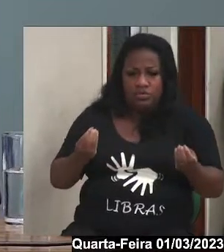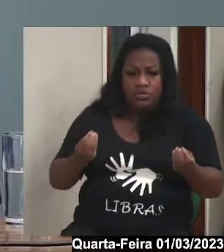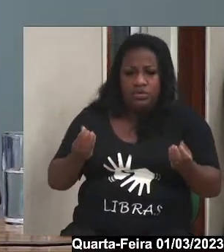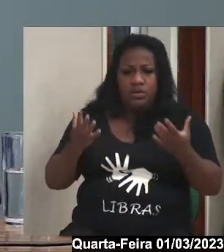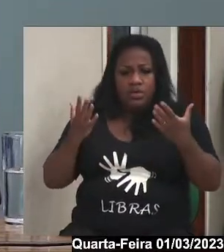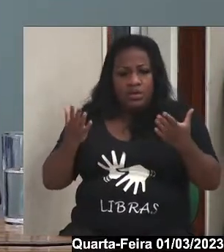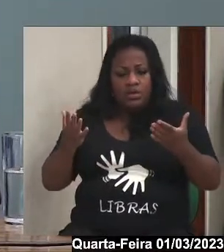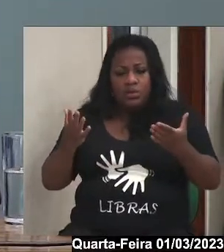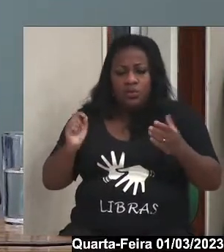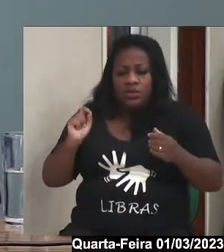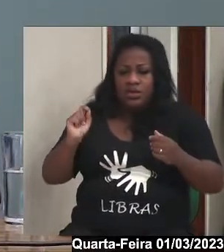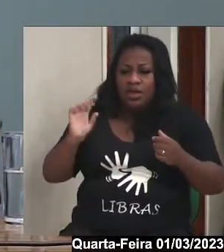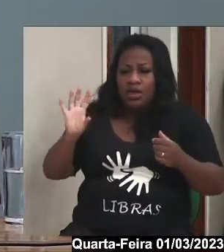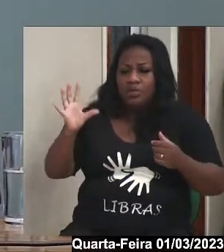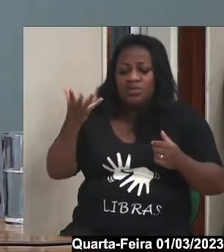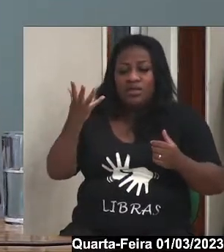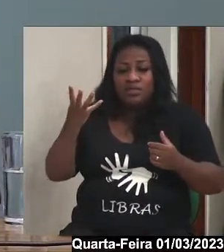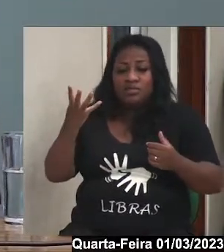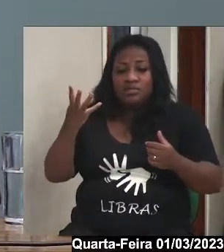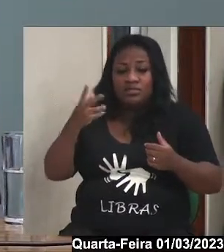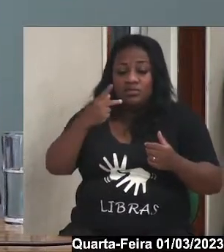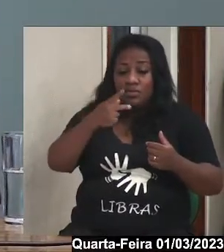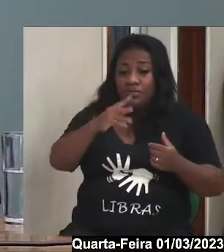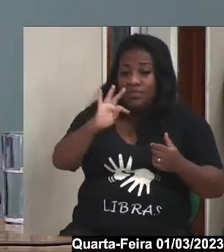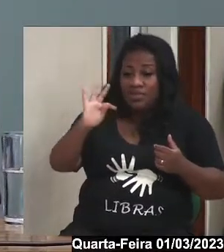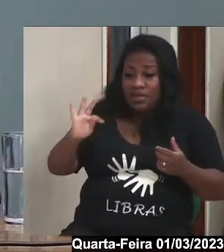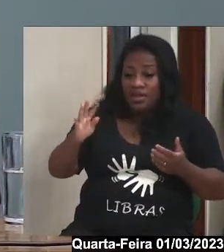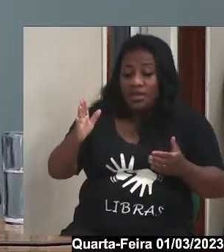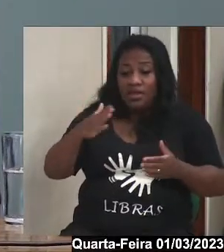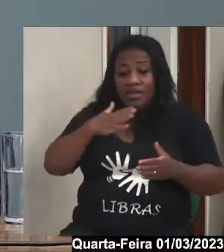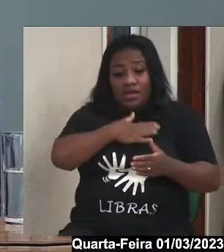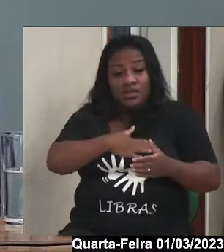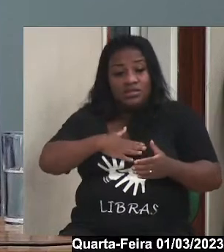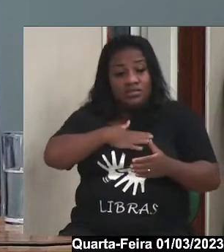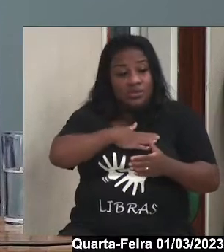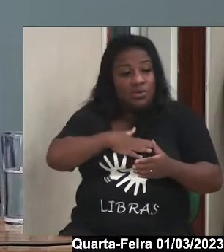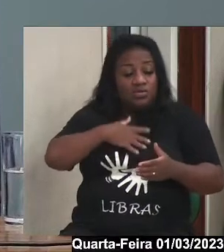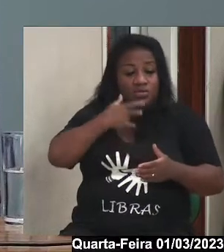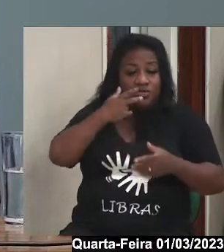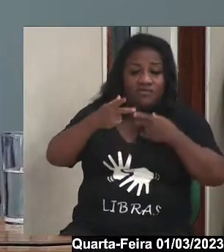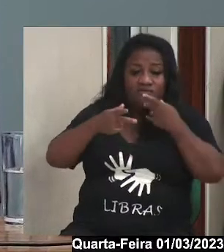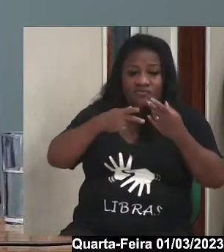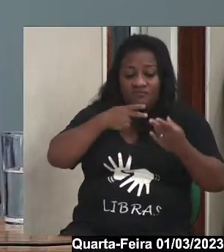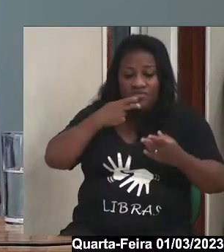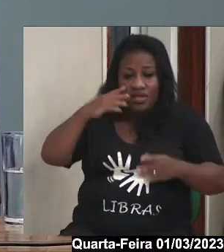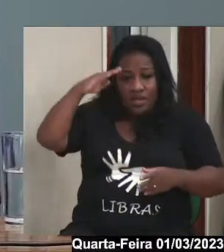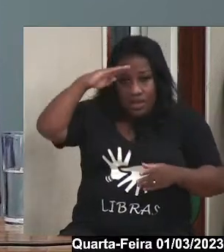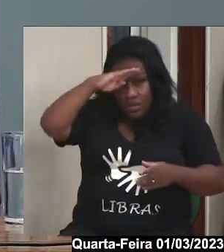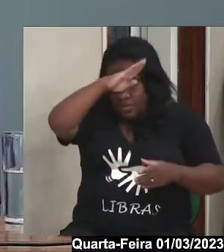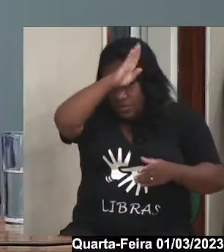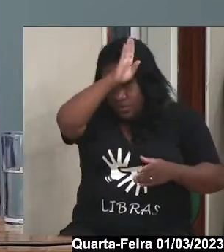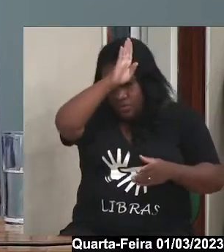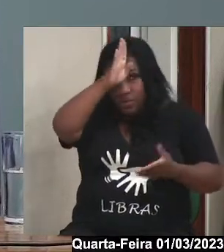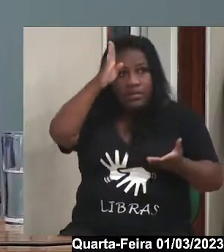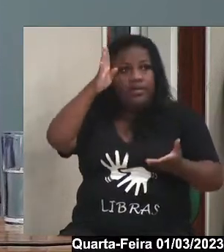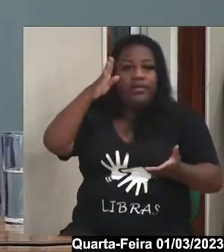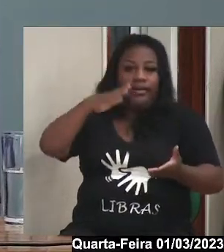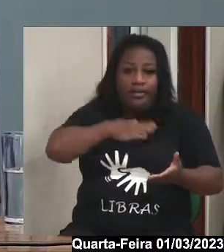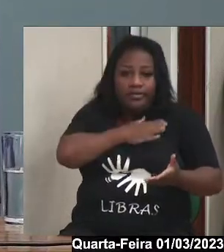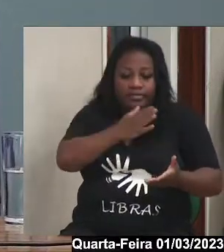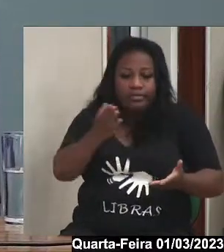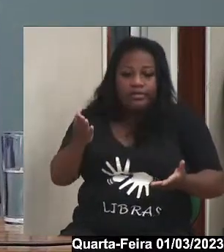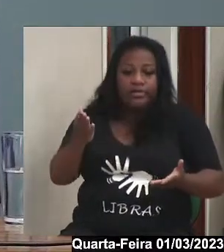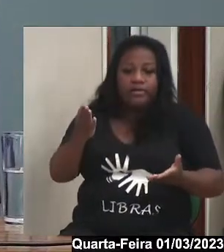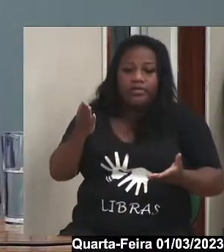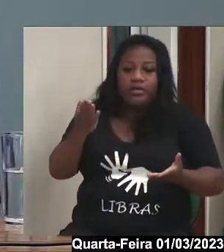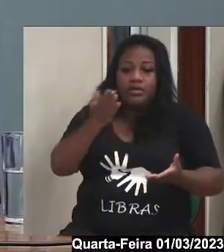nossa população. O que sobra para a esquerda é isso. Eles gostam de assassinar reputações. Falaram que o Bolsonaro era racista,